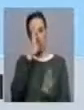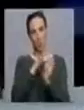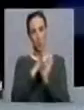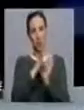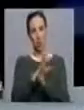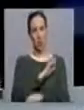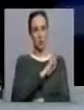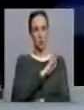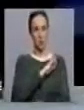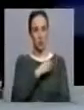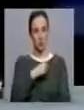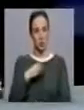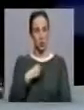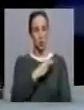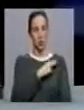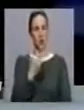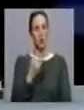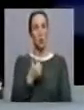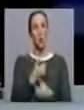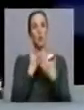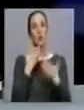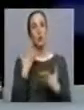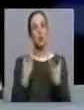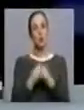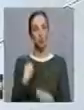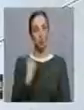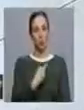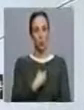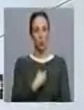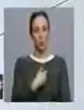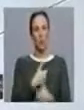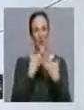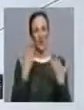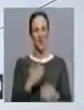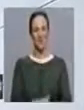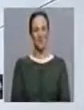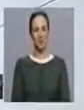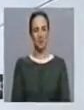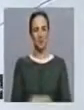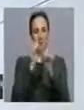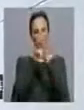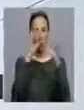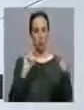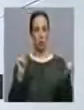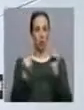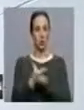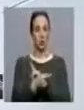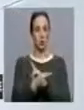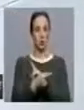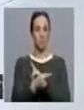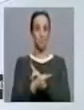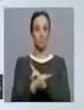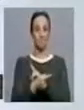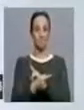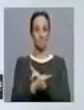faculdade de medicina da universidade do porto muito bom dia é obrigada a estar conosco e é uma é conclusão contrária ao que seria esperado a